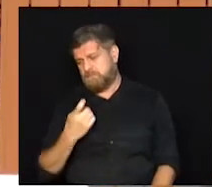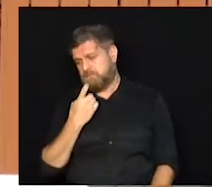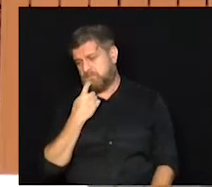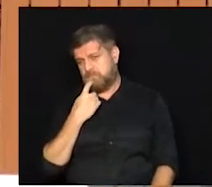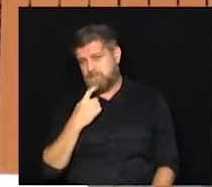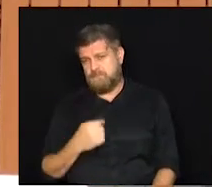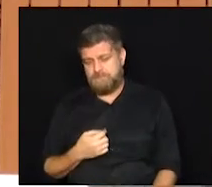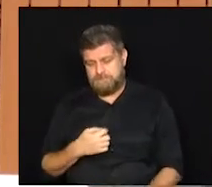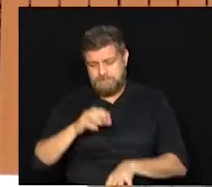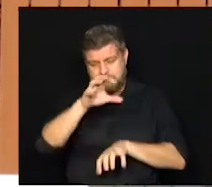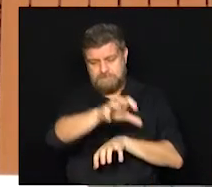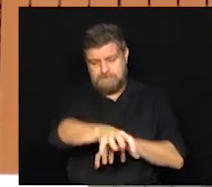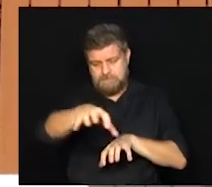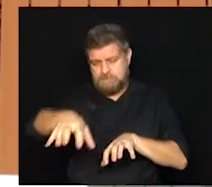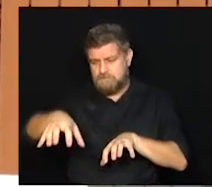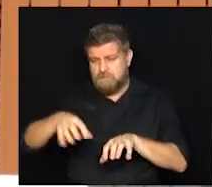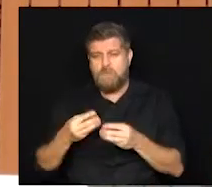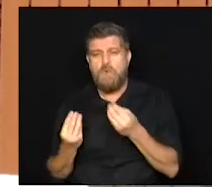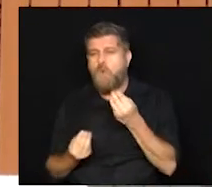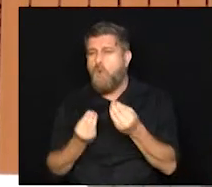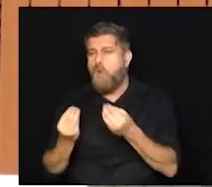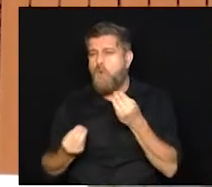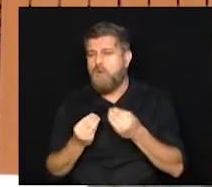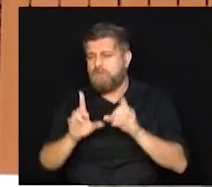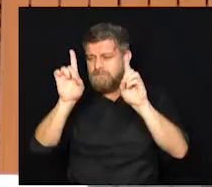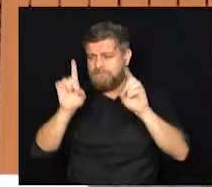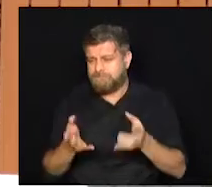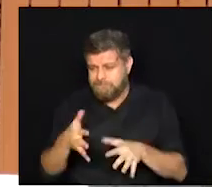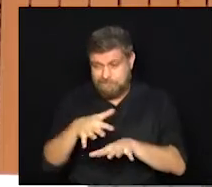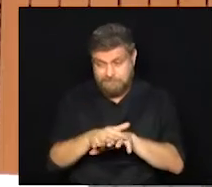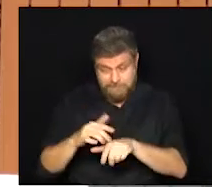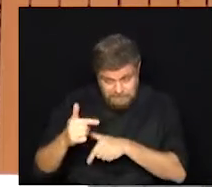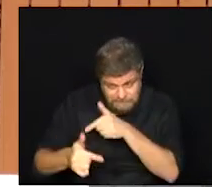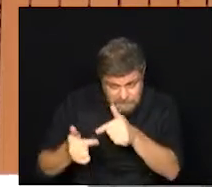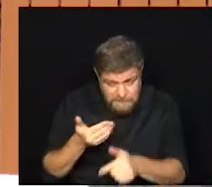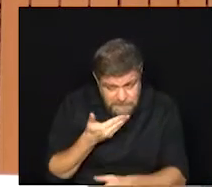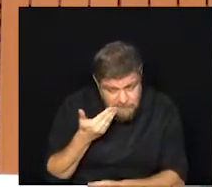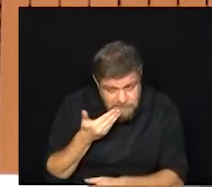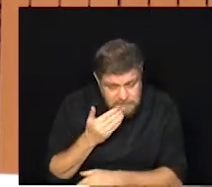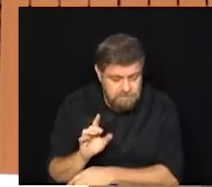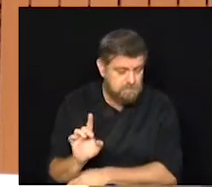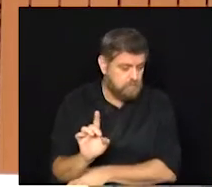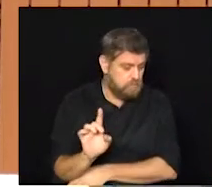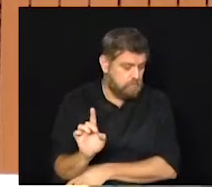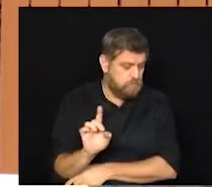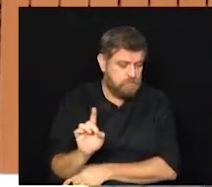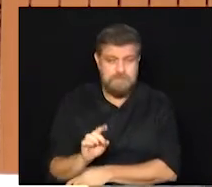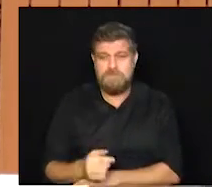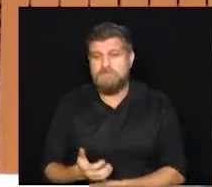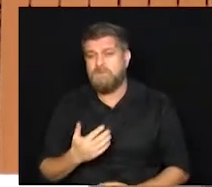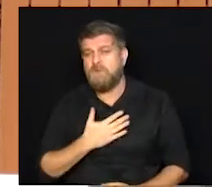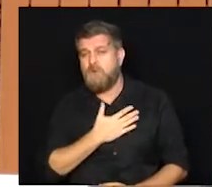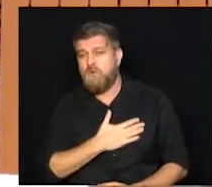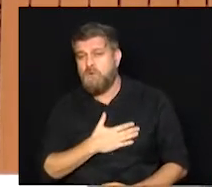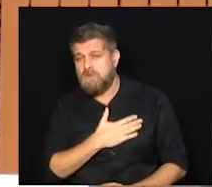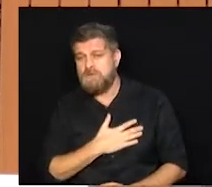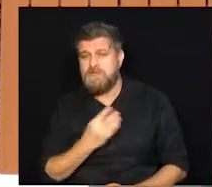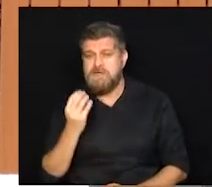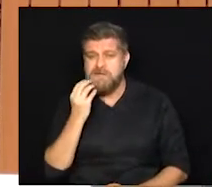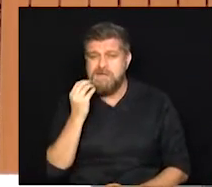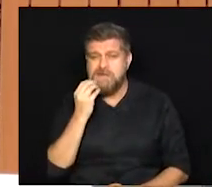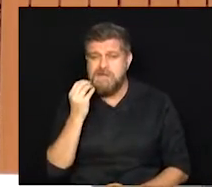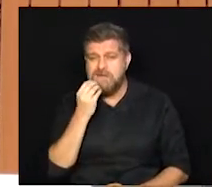nossas regiões, que realmente é um trabalho que não é fácil. E eu gostaria aí que você expôsse para a gente qual a